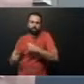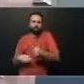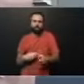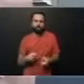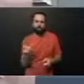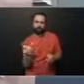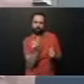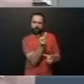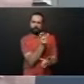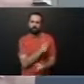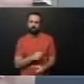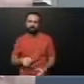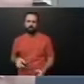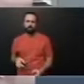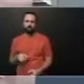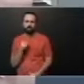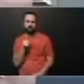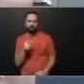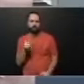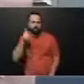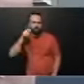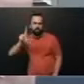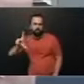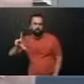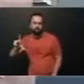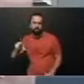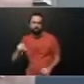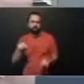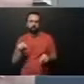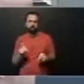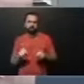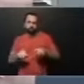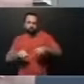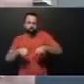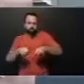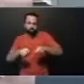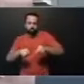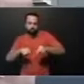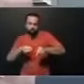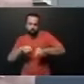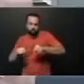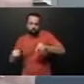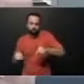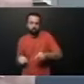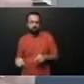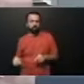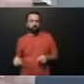qual de vocês aí em casa vai conseguir descobrir qual é a frase que